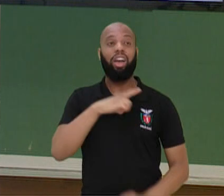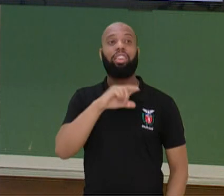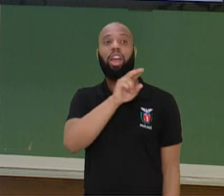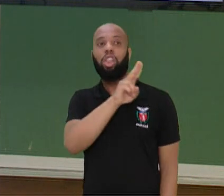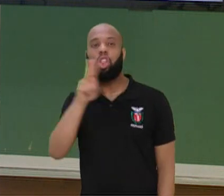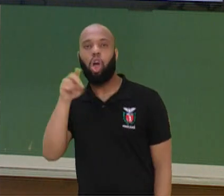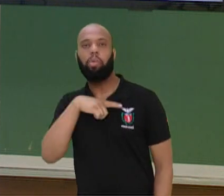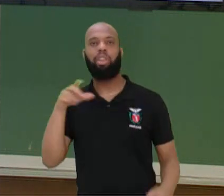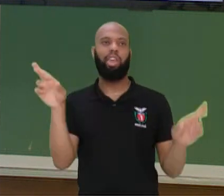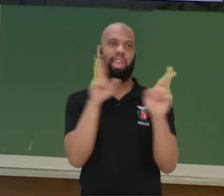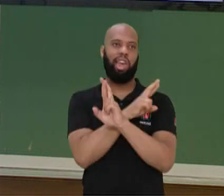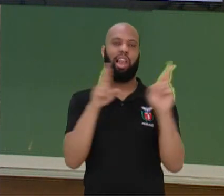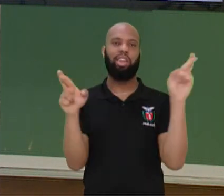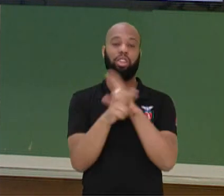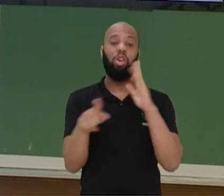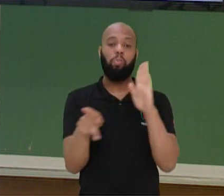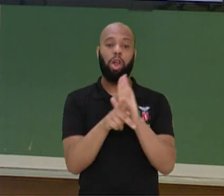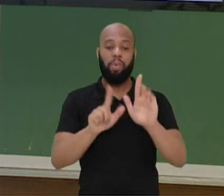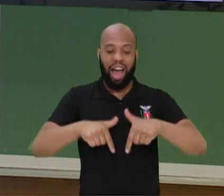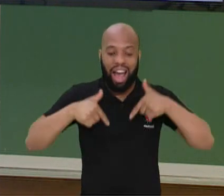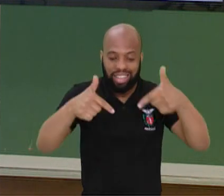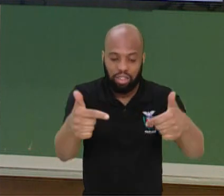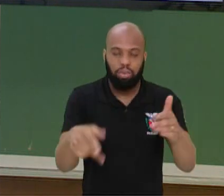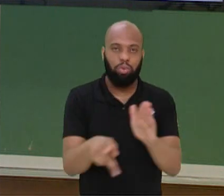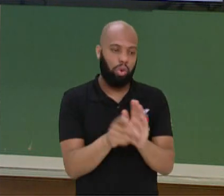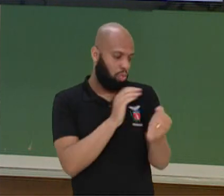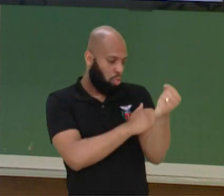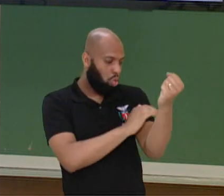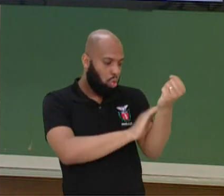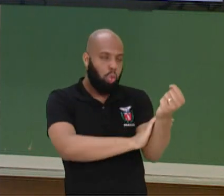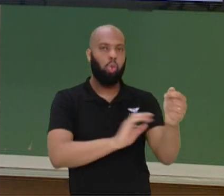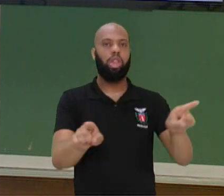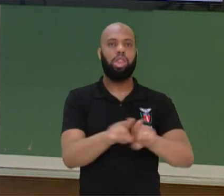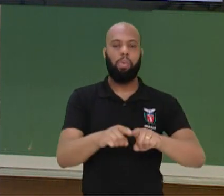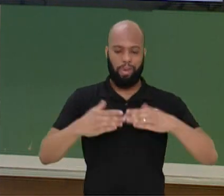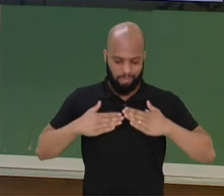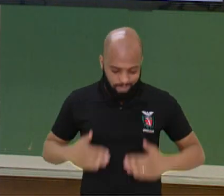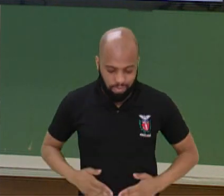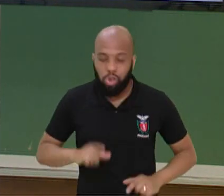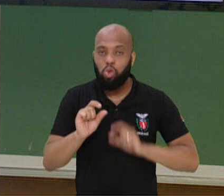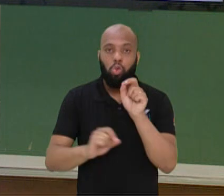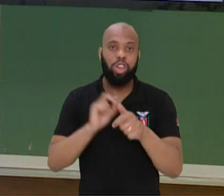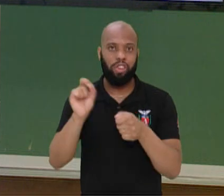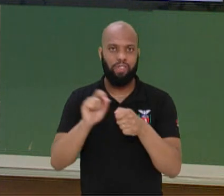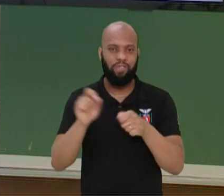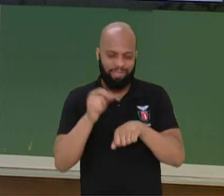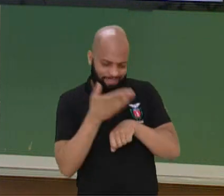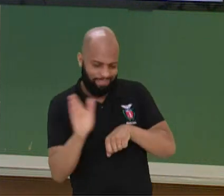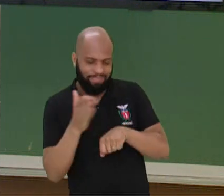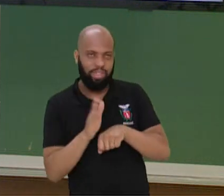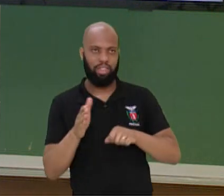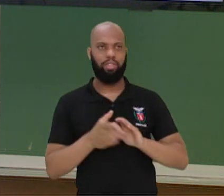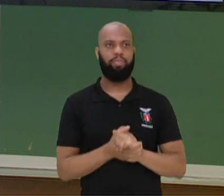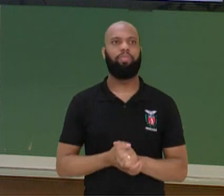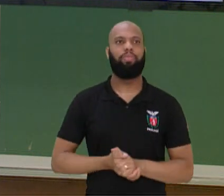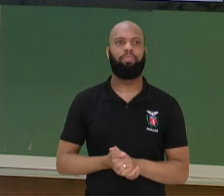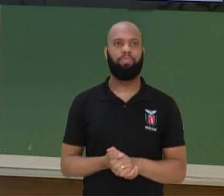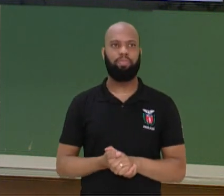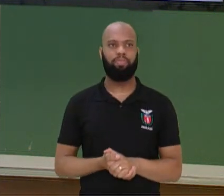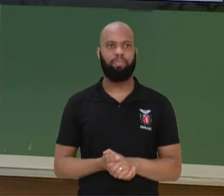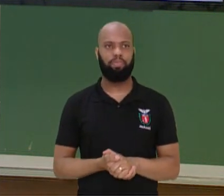está relacionado à ação muscular ou ao grupo muscular que é ativado durante aquela prática.